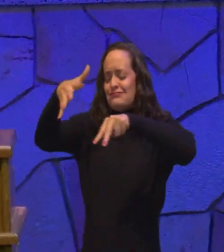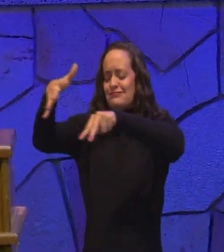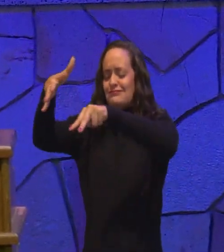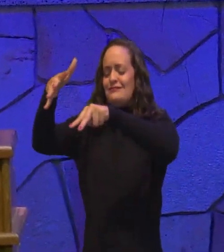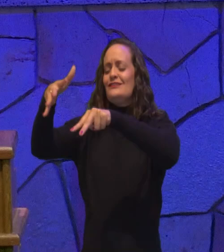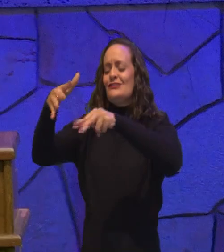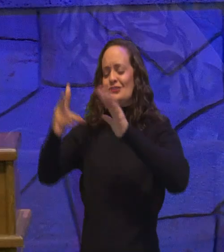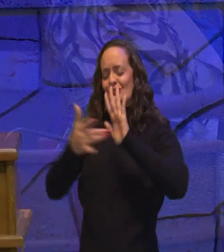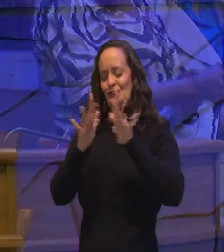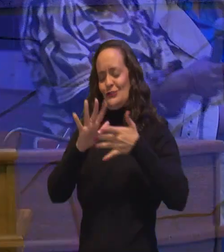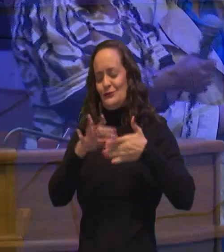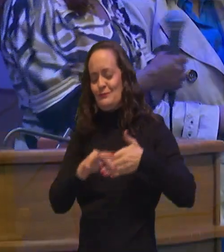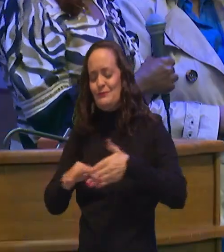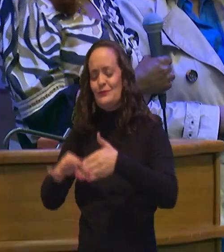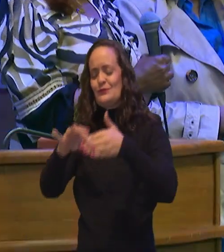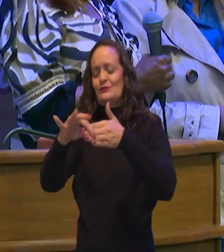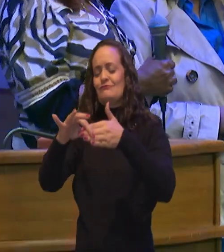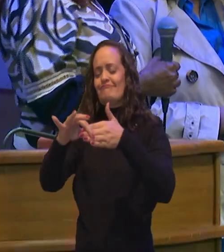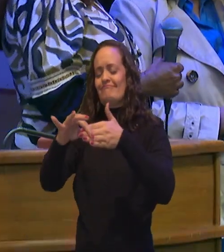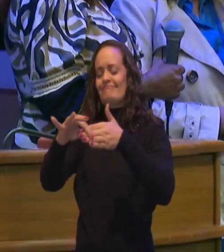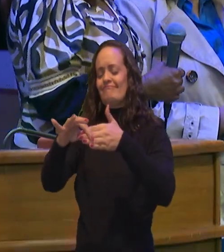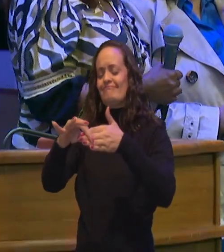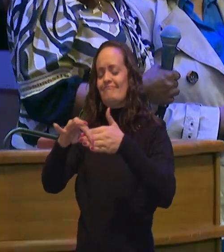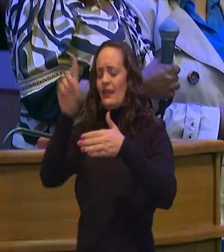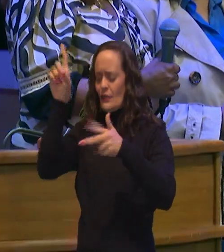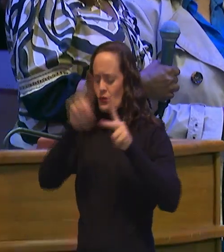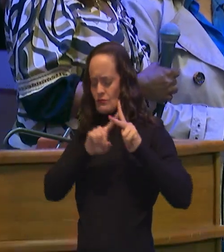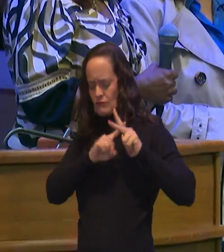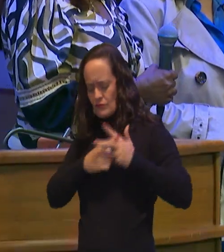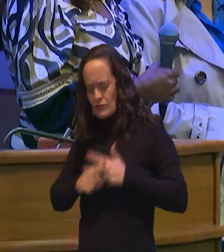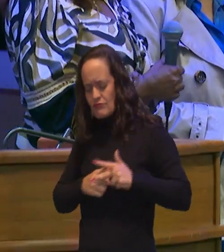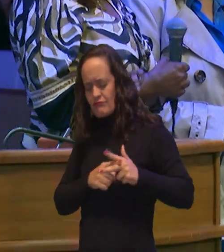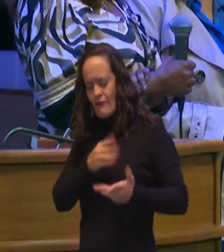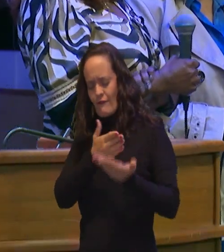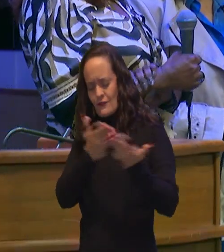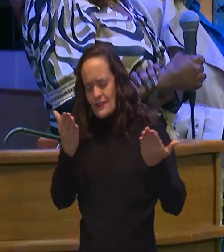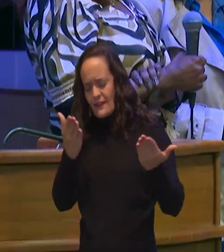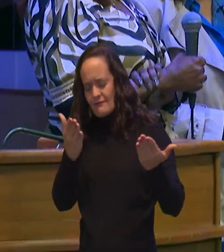me conduz. Se Deus fez um concerto com você nesta noite,